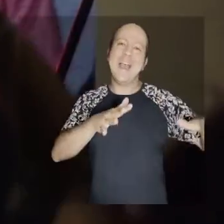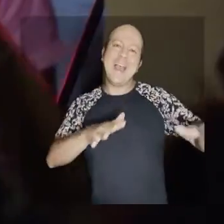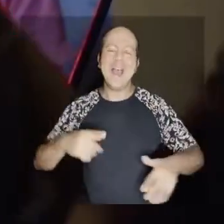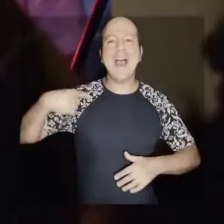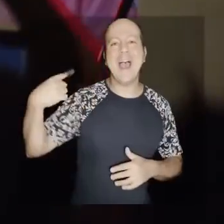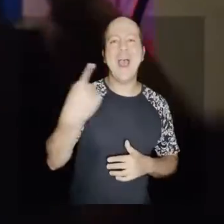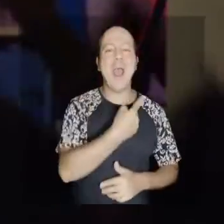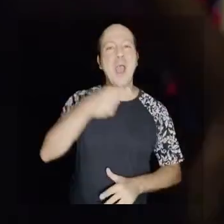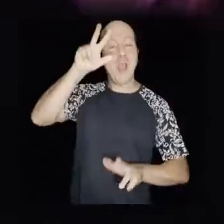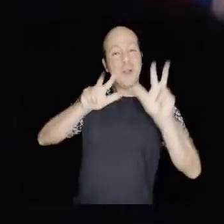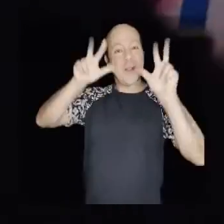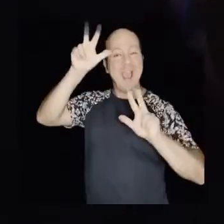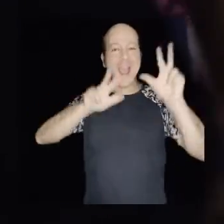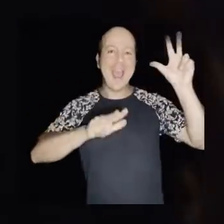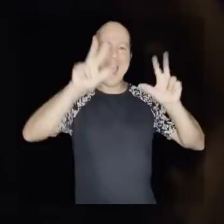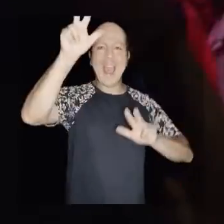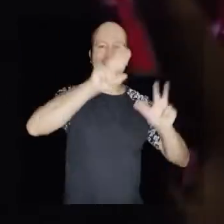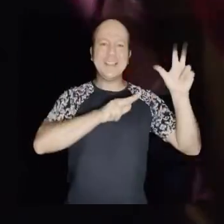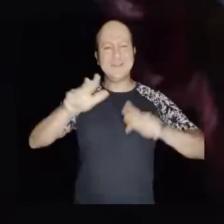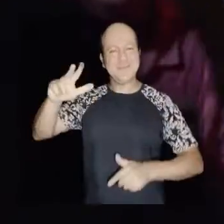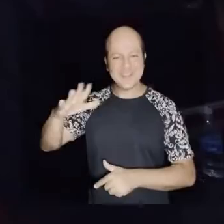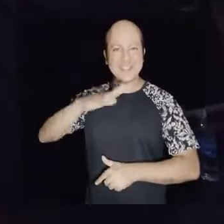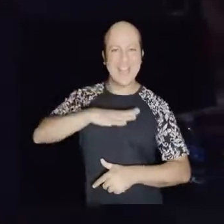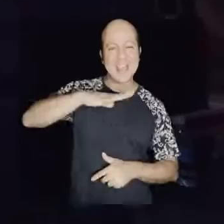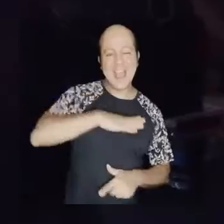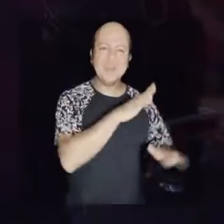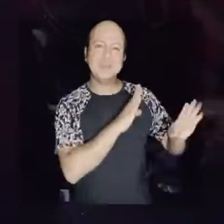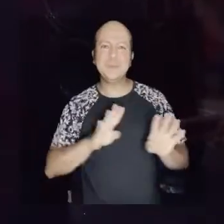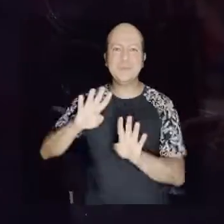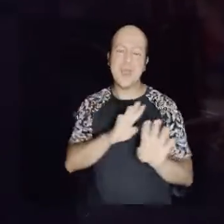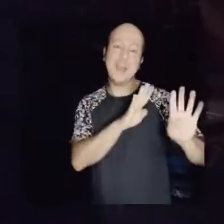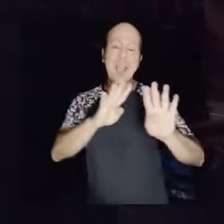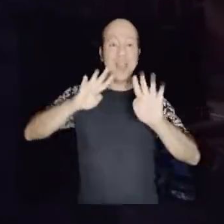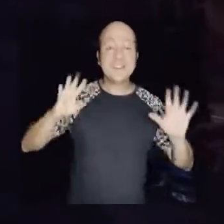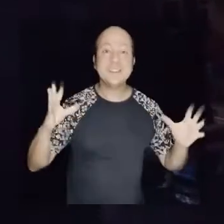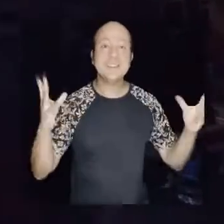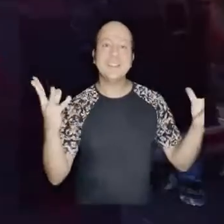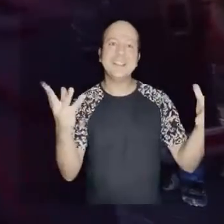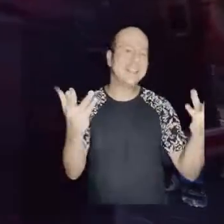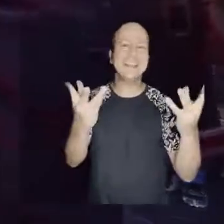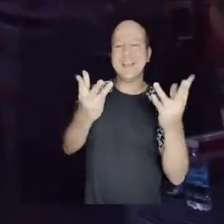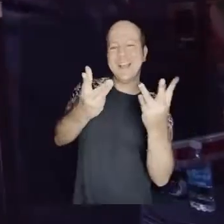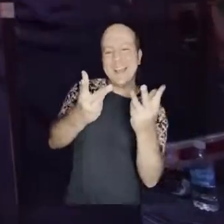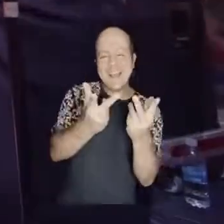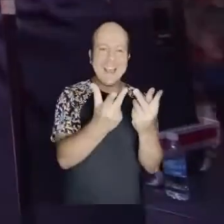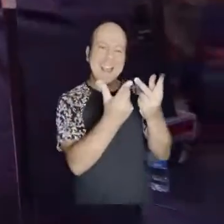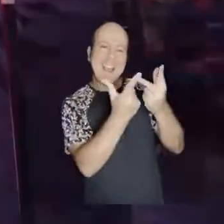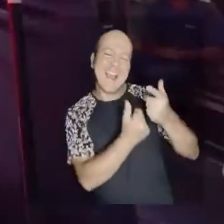Outro carnaval, multidões pela cidade, no desbunde geral.